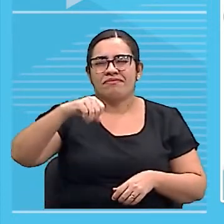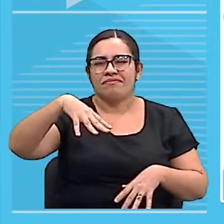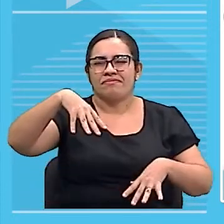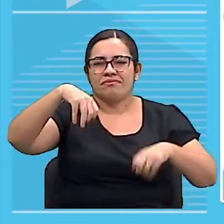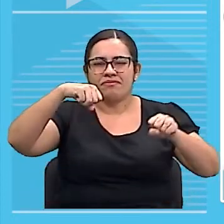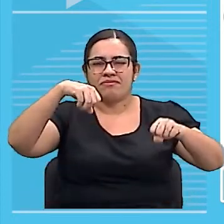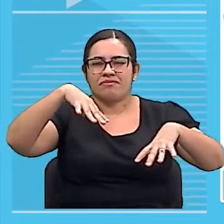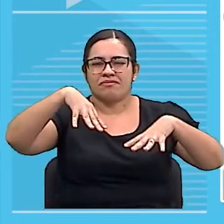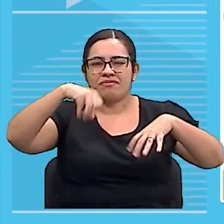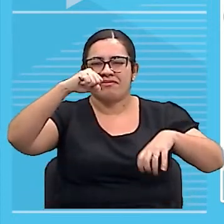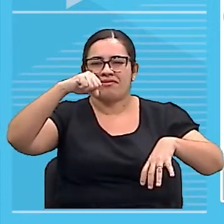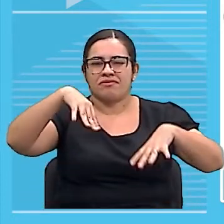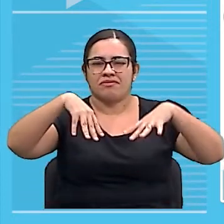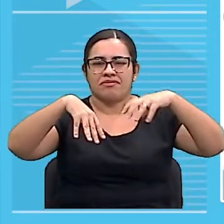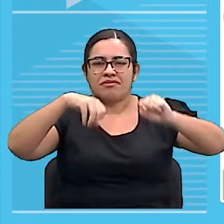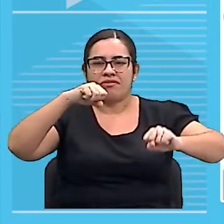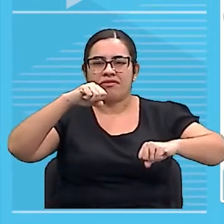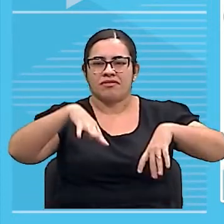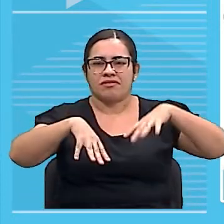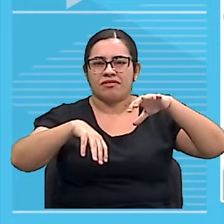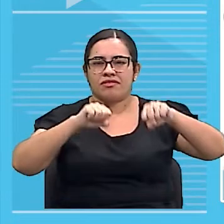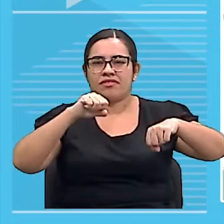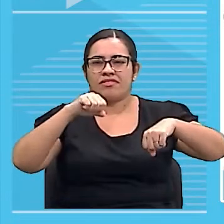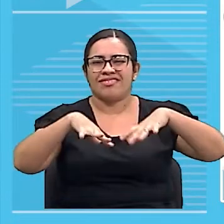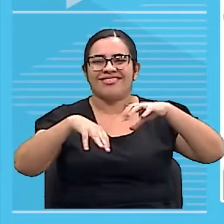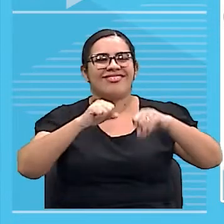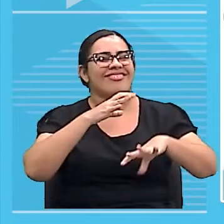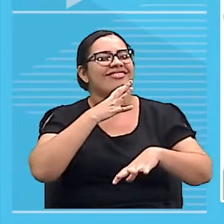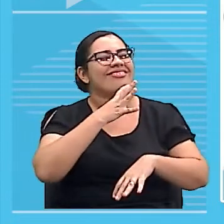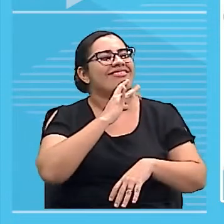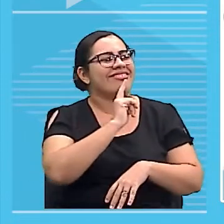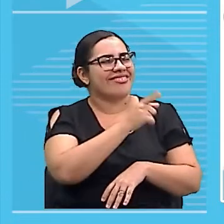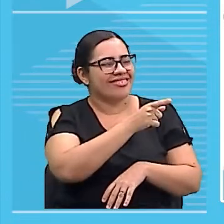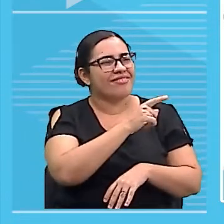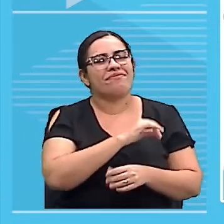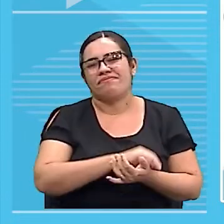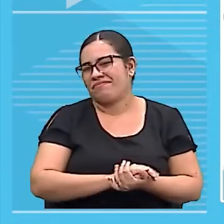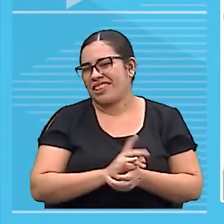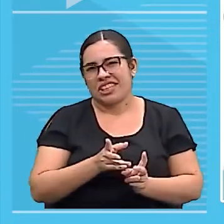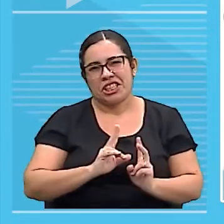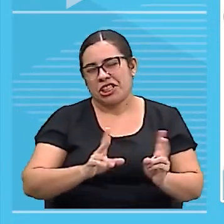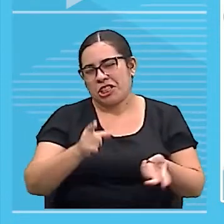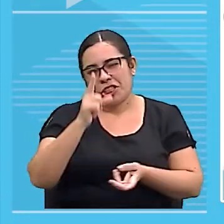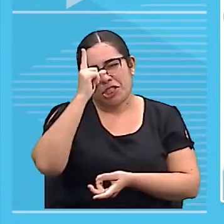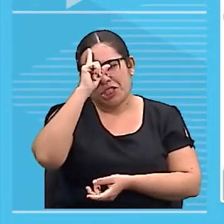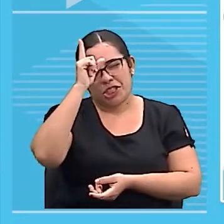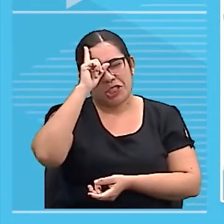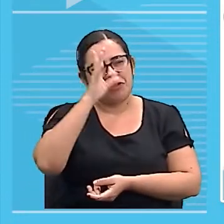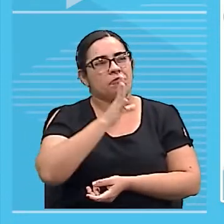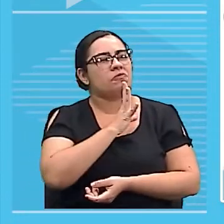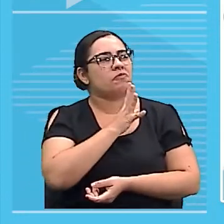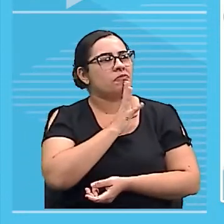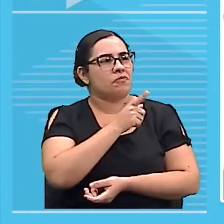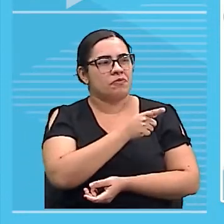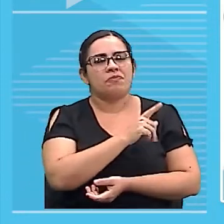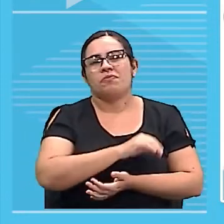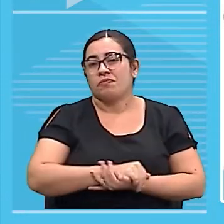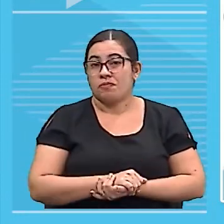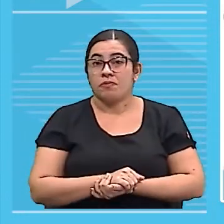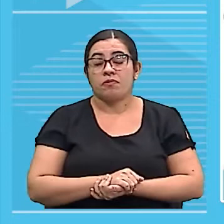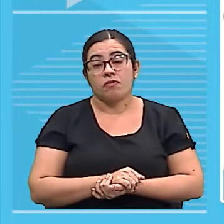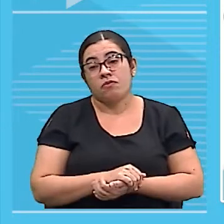é são elementos do nosso cotidiano estão presentes em nosso dia a dia e